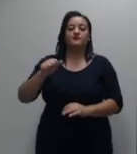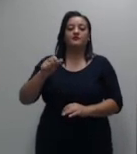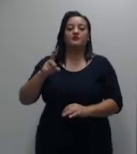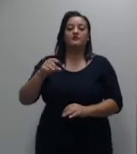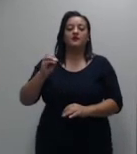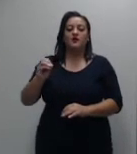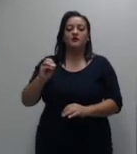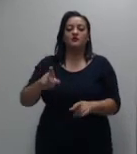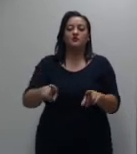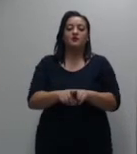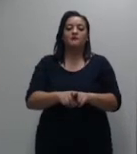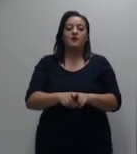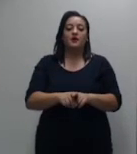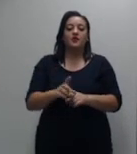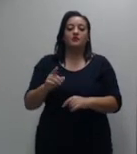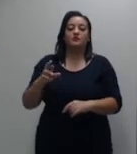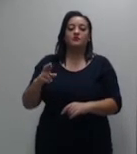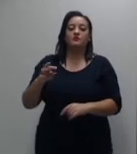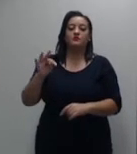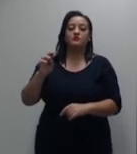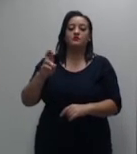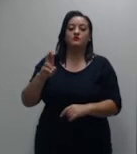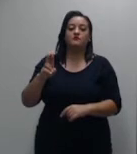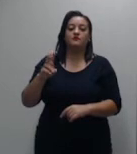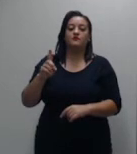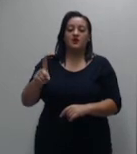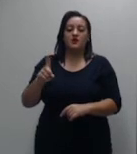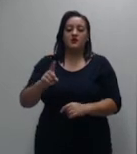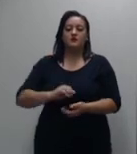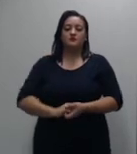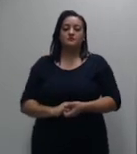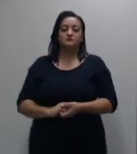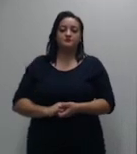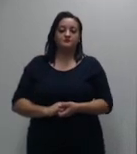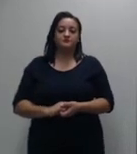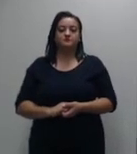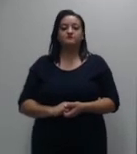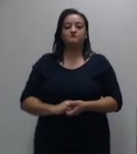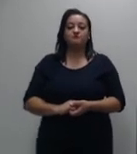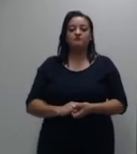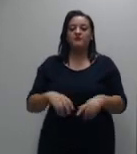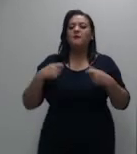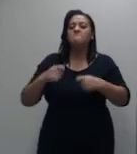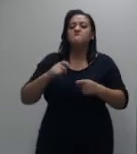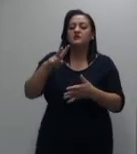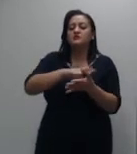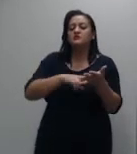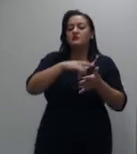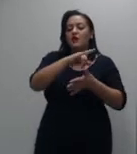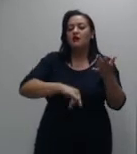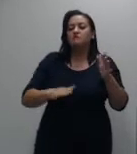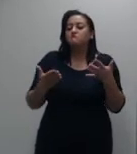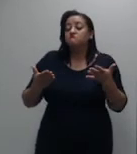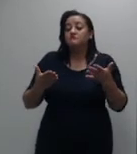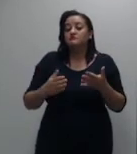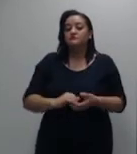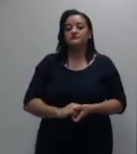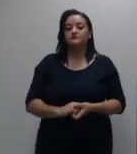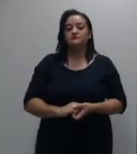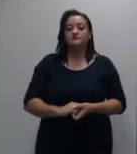e Dr Freguesia de Souza Didier Junior se dispensa a leitura do relatório